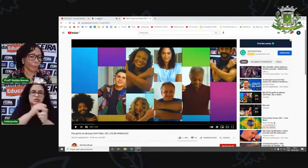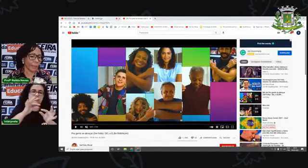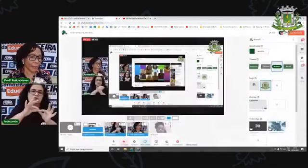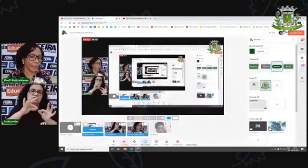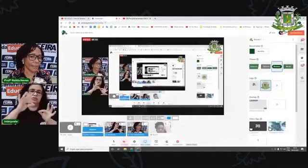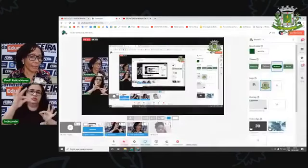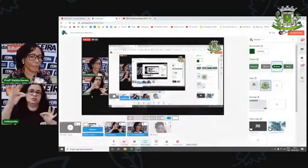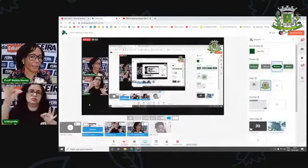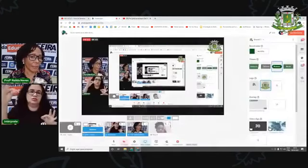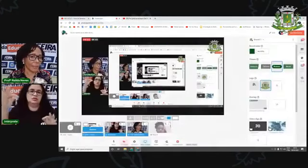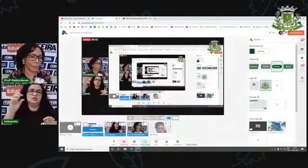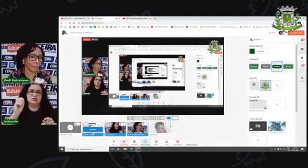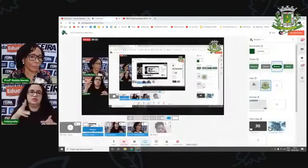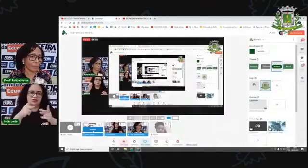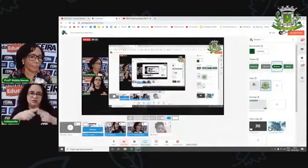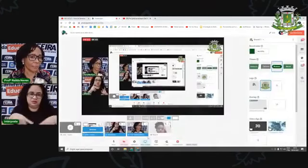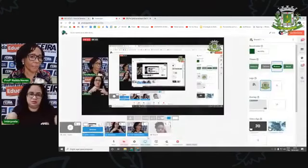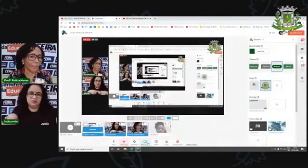Isso,